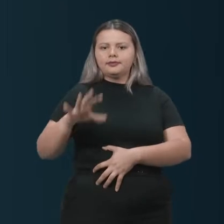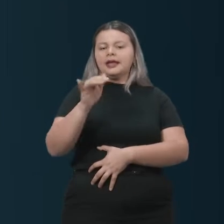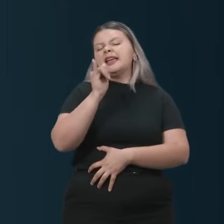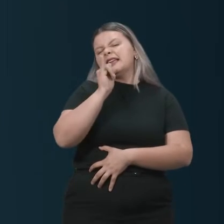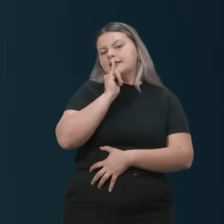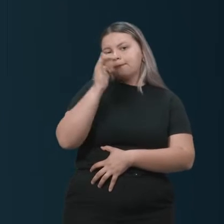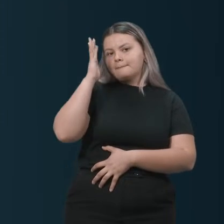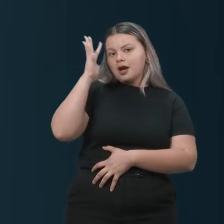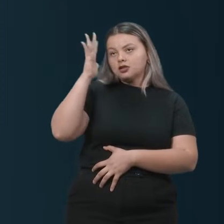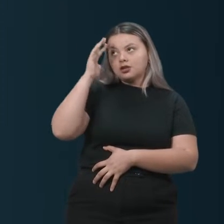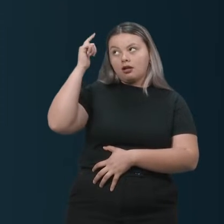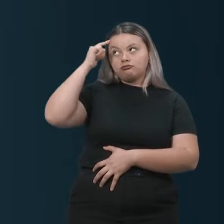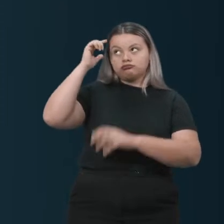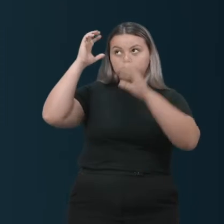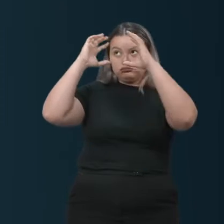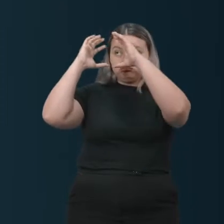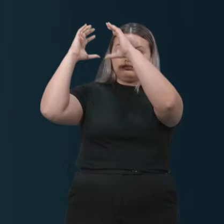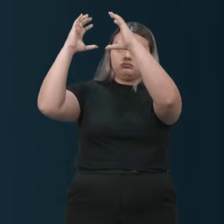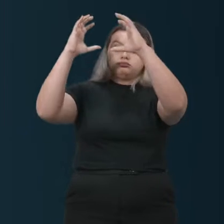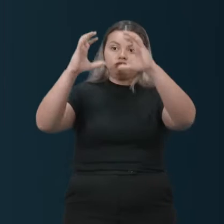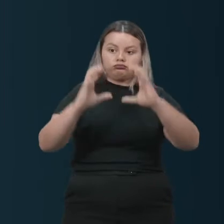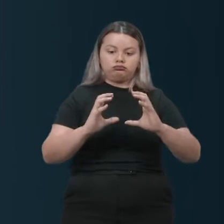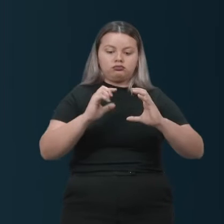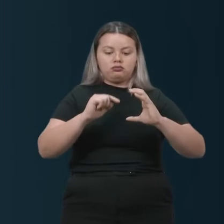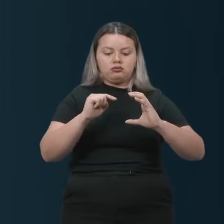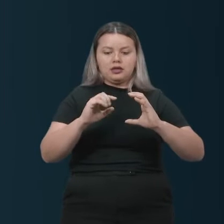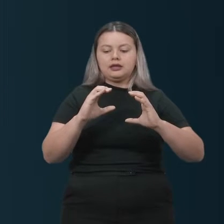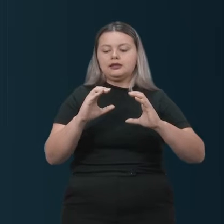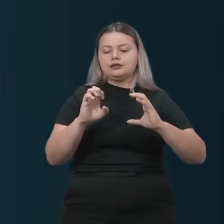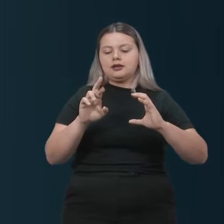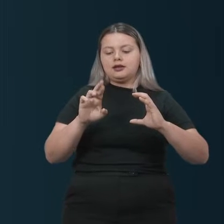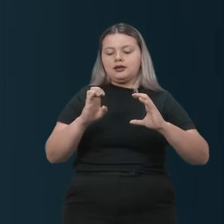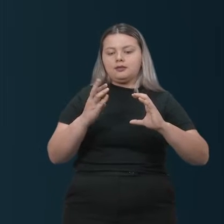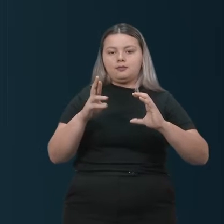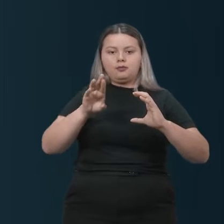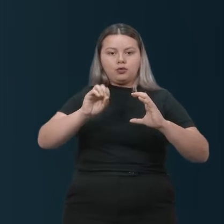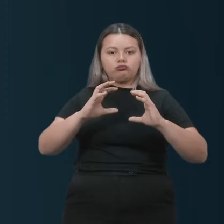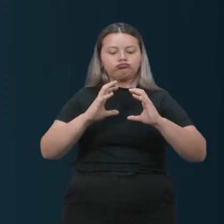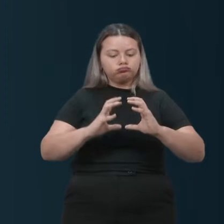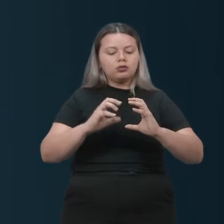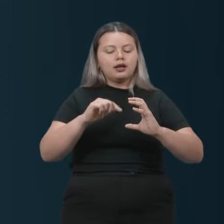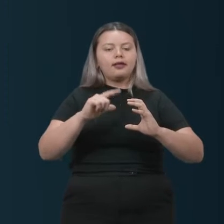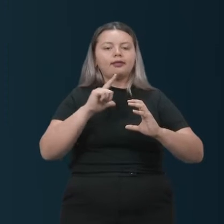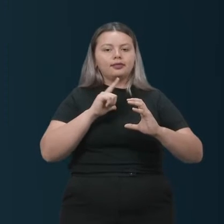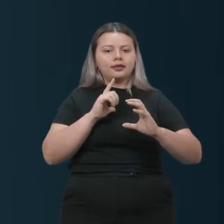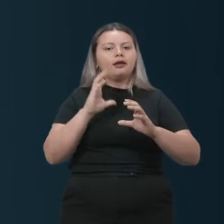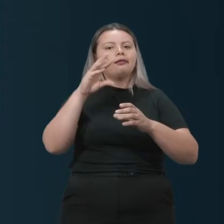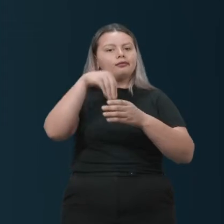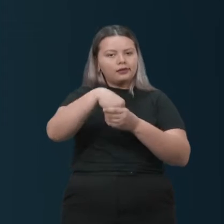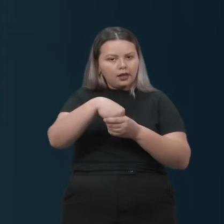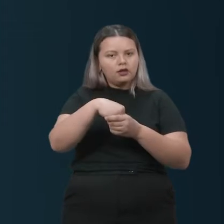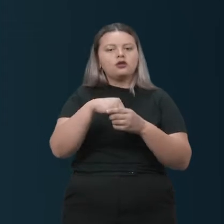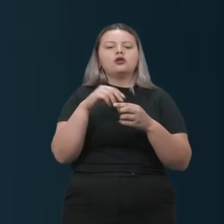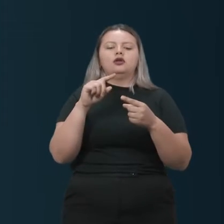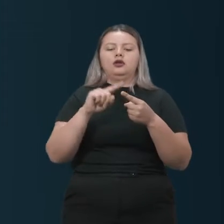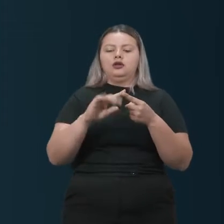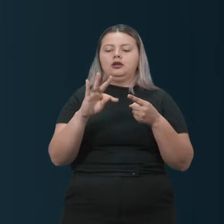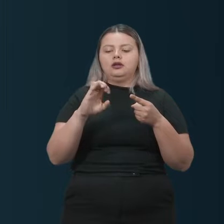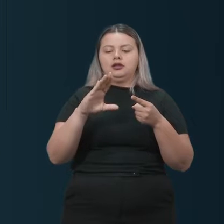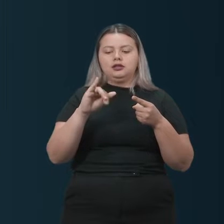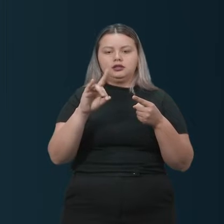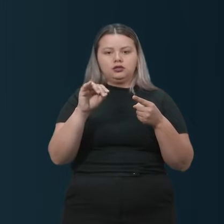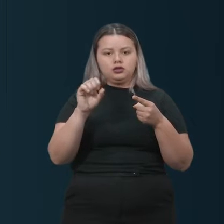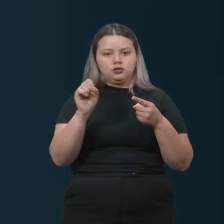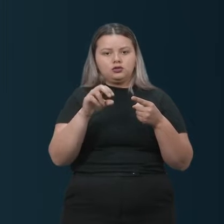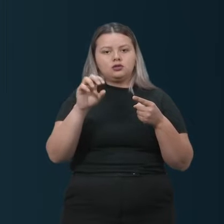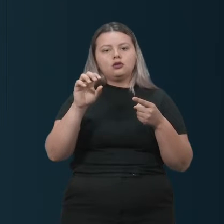por exemplo, no cérebro, que é um órgão, ele é formado por tecido nervoso, que é formado, por sua